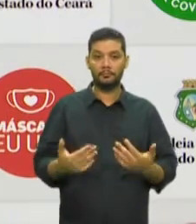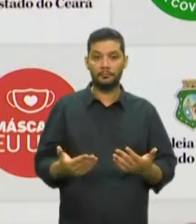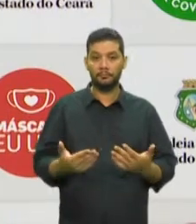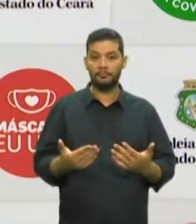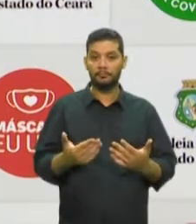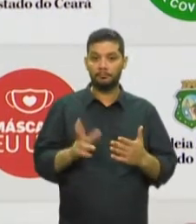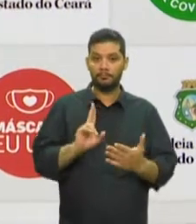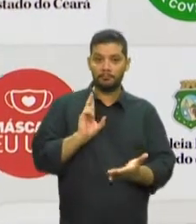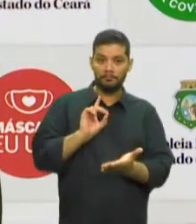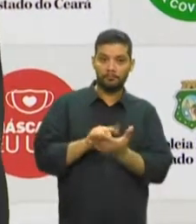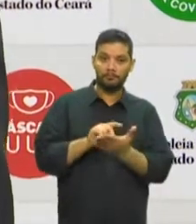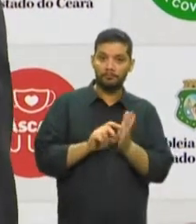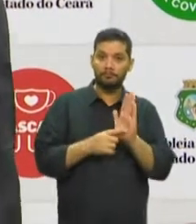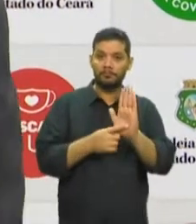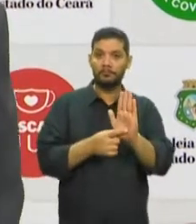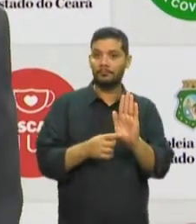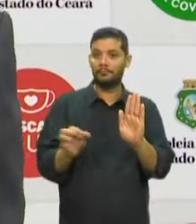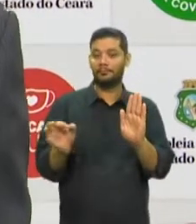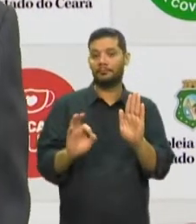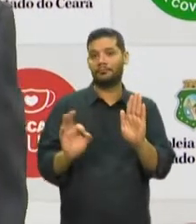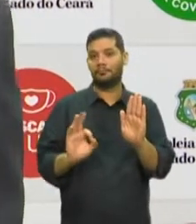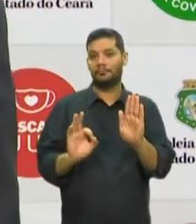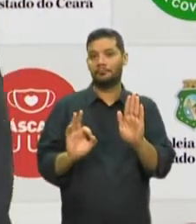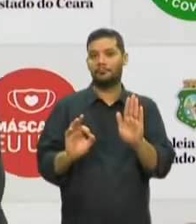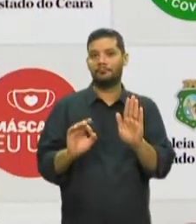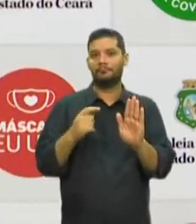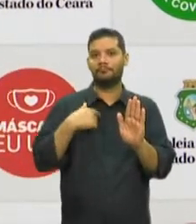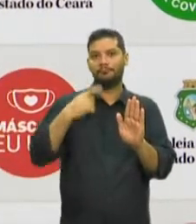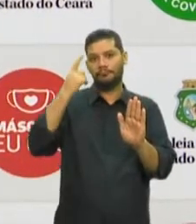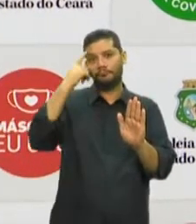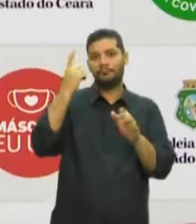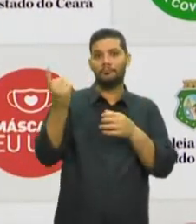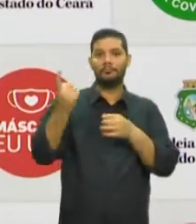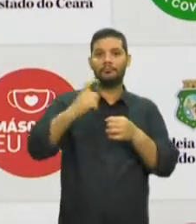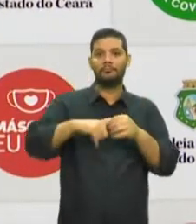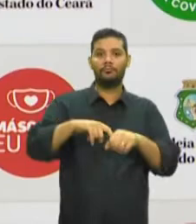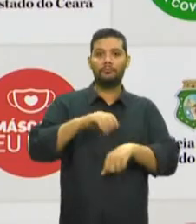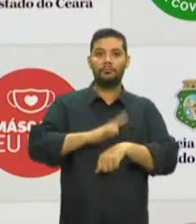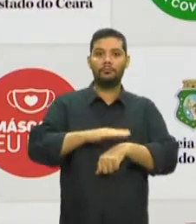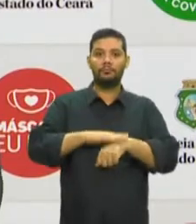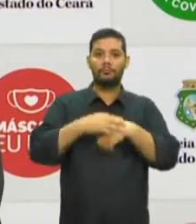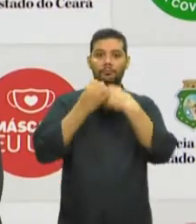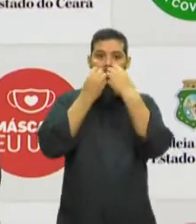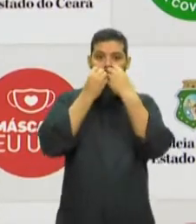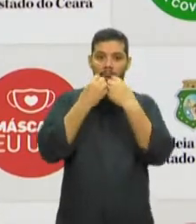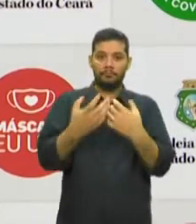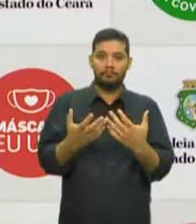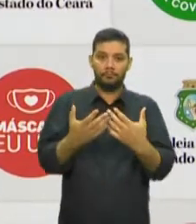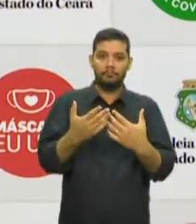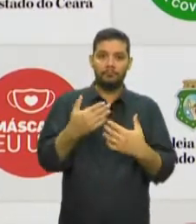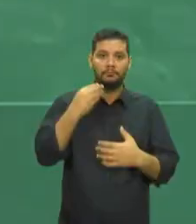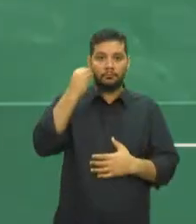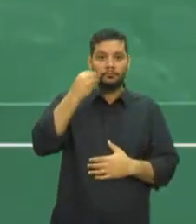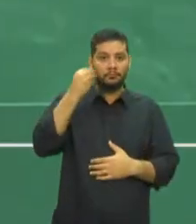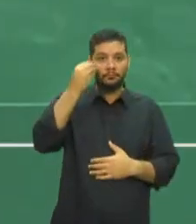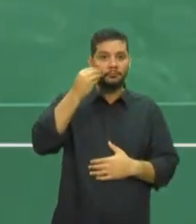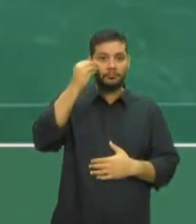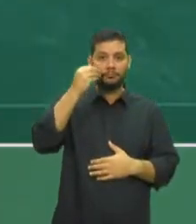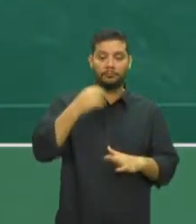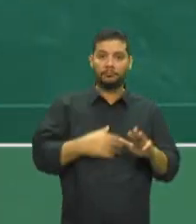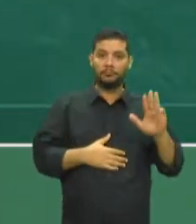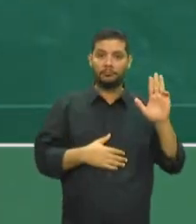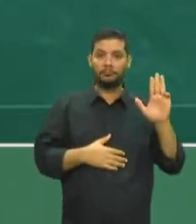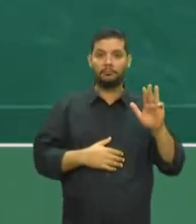concretas e começa a voltar a se lembrar do tempo bom que foi a experiência com o governo Lula. O